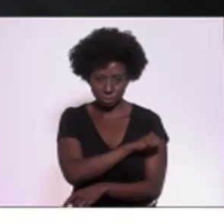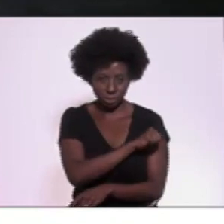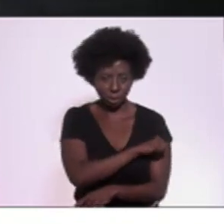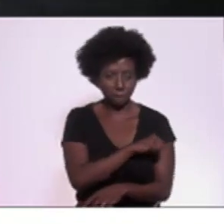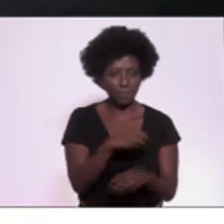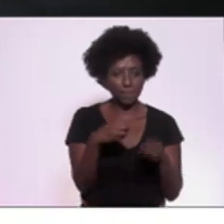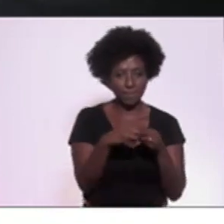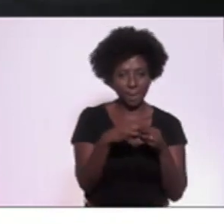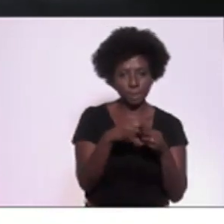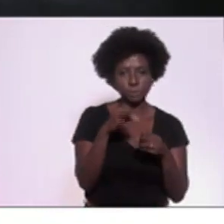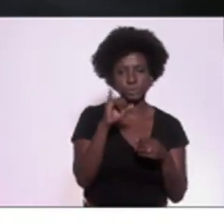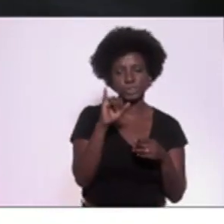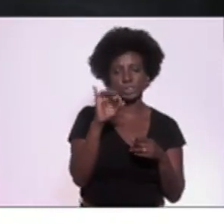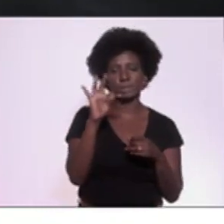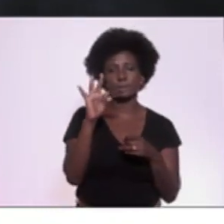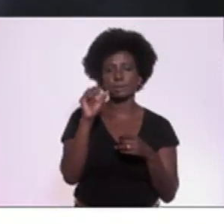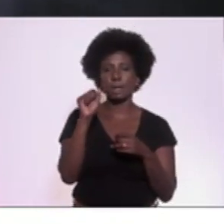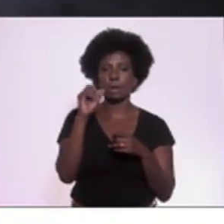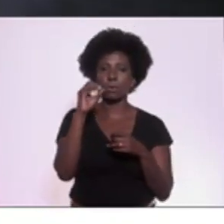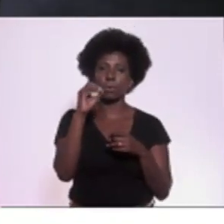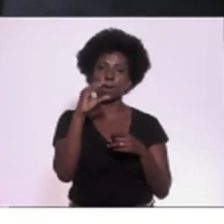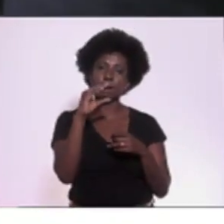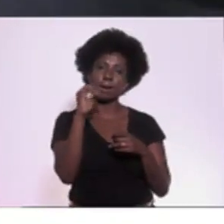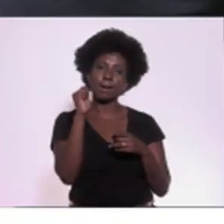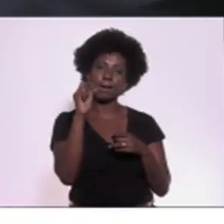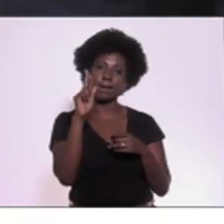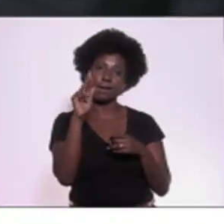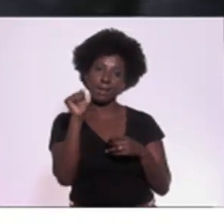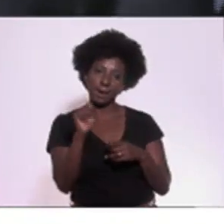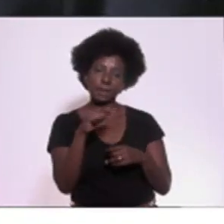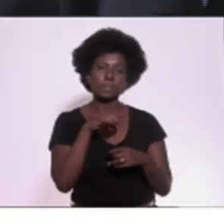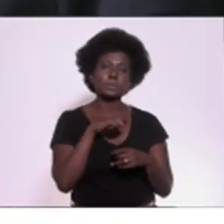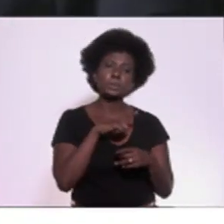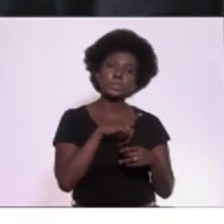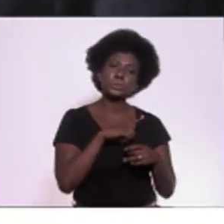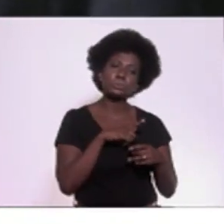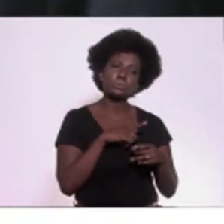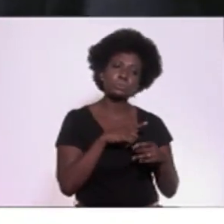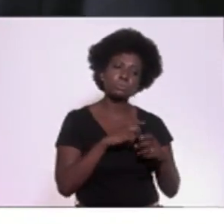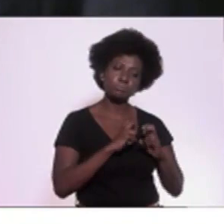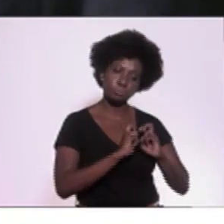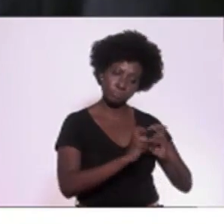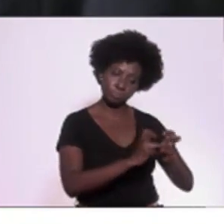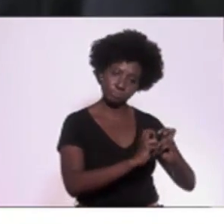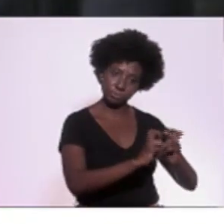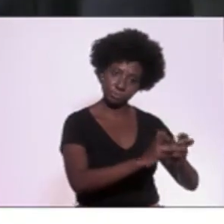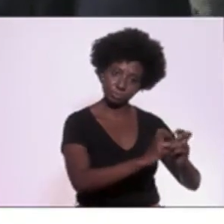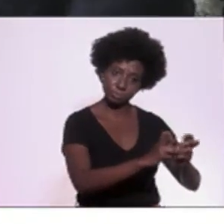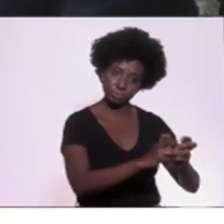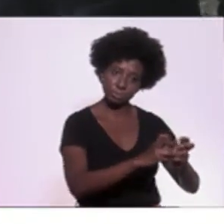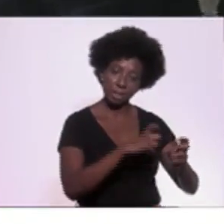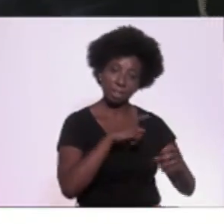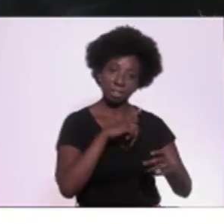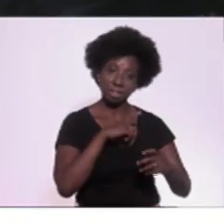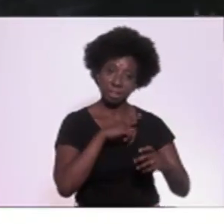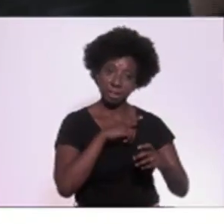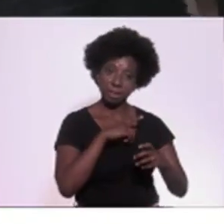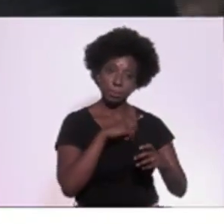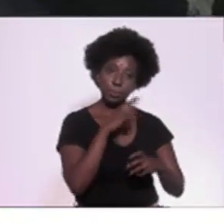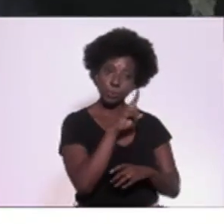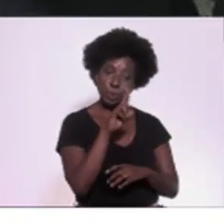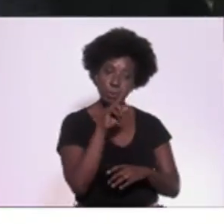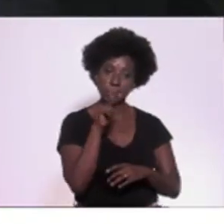Itaocara, uma rodovia que homenageava Paulo Torres, que a gente chamava de